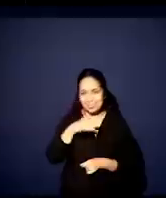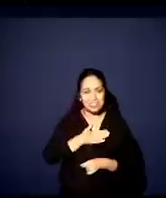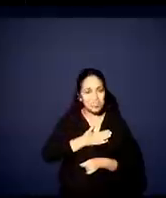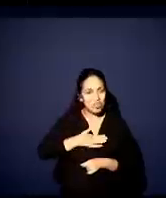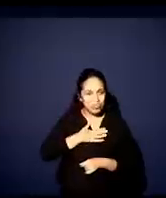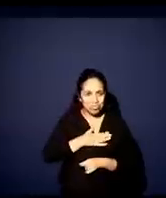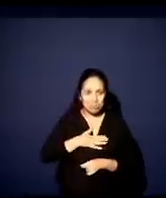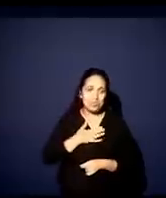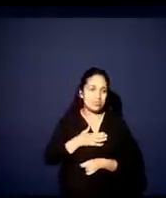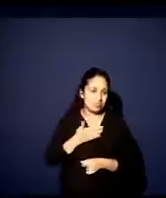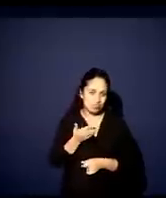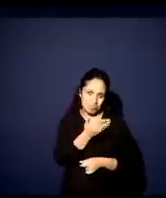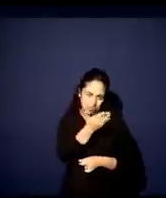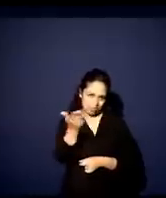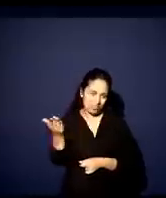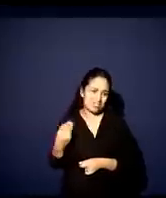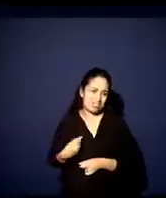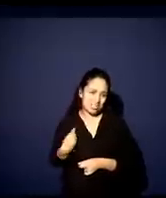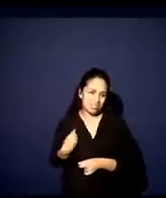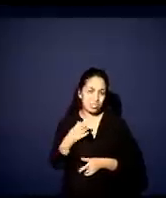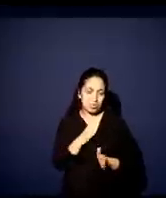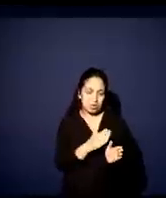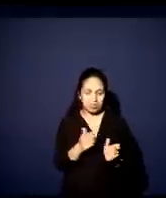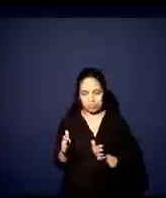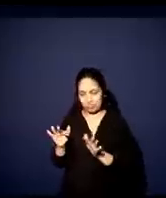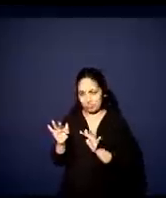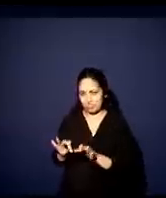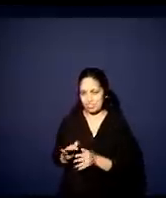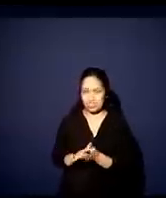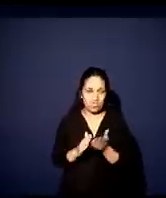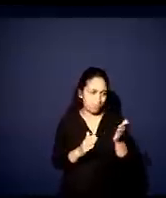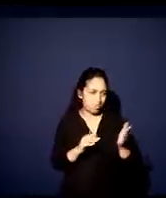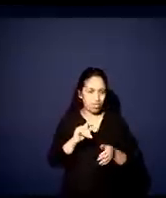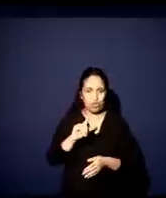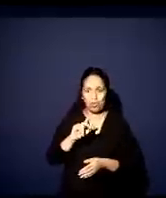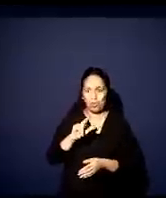Eu queria, só para encerrar, ouvir o Luiz e o André